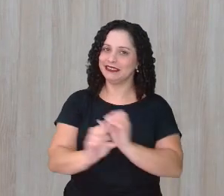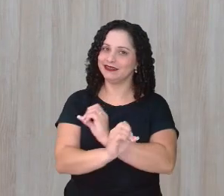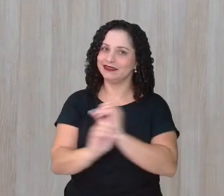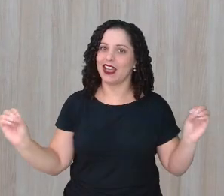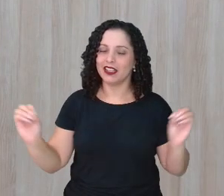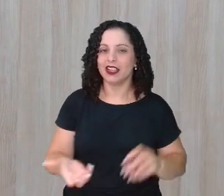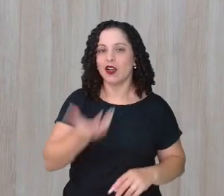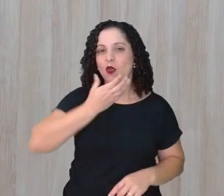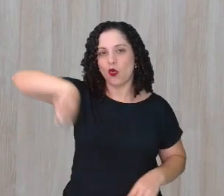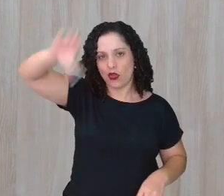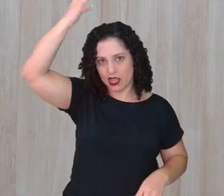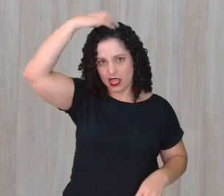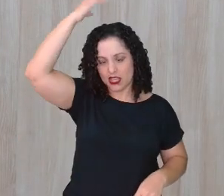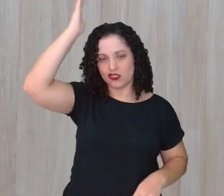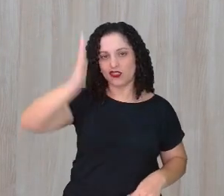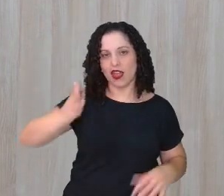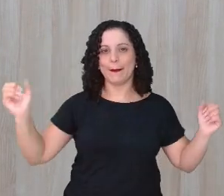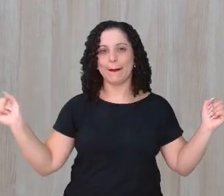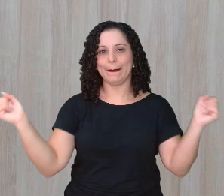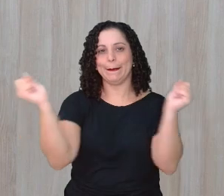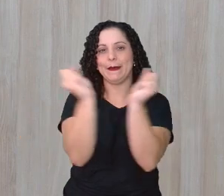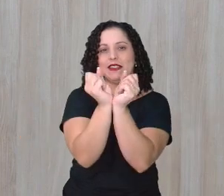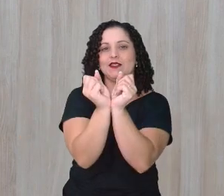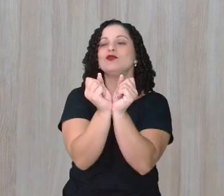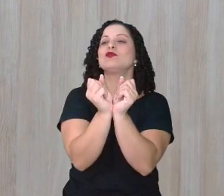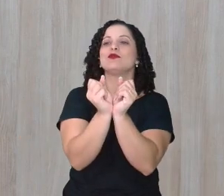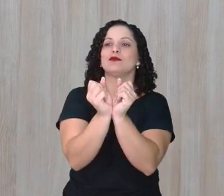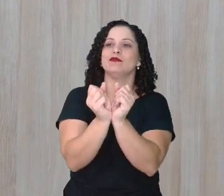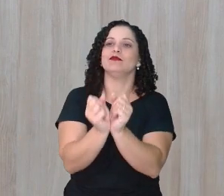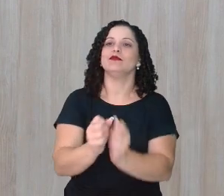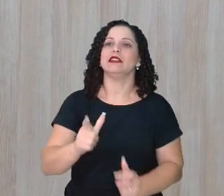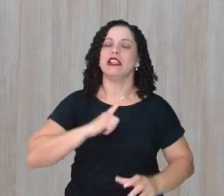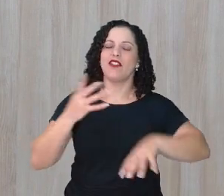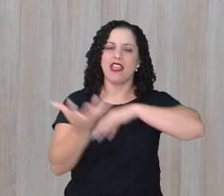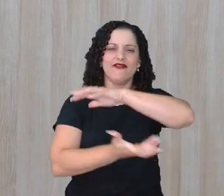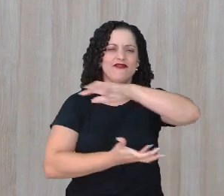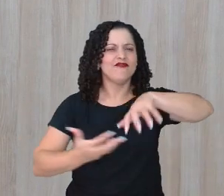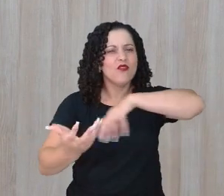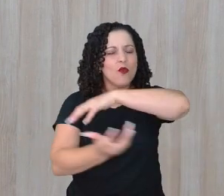Houve aquelas revoltas ali, né? Insatisfação, e aí